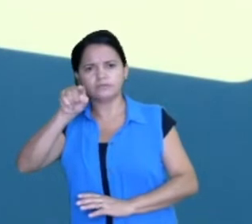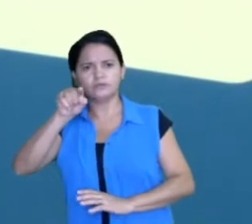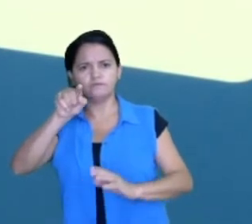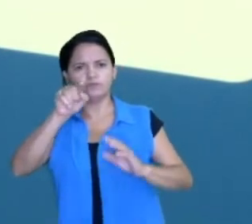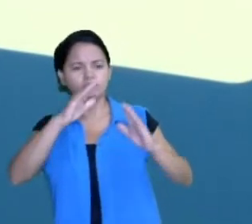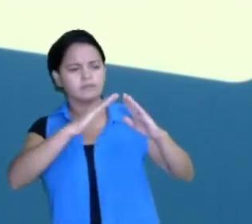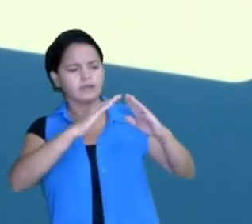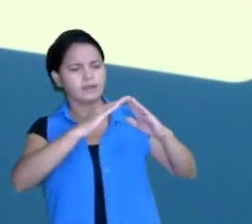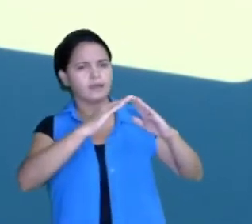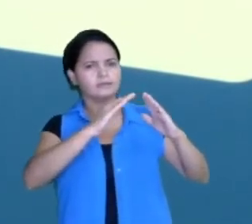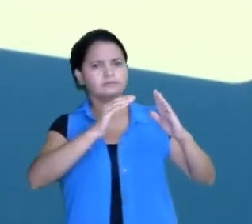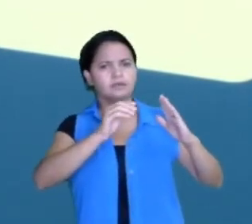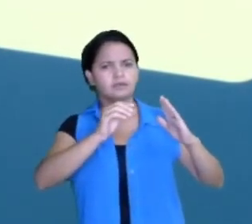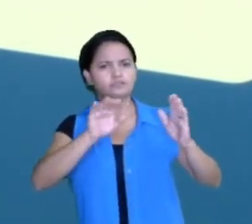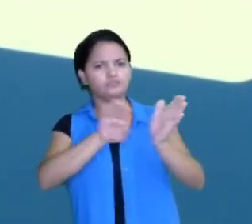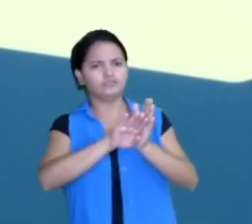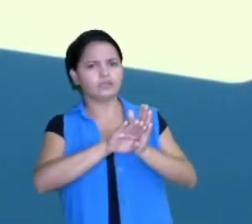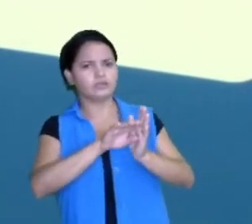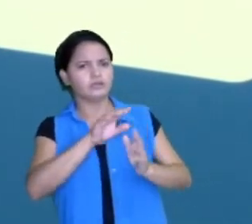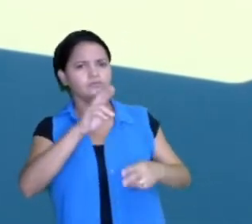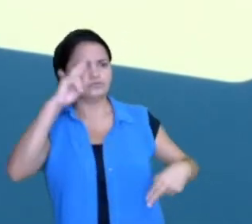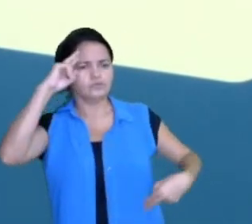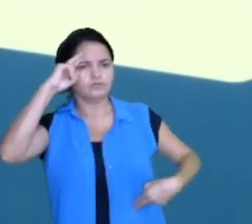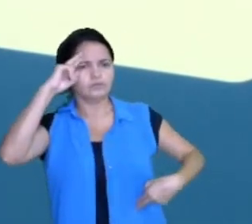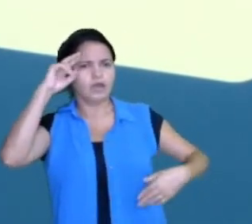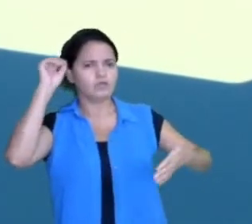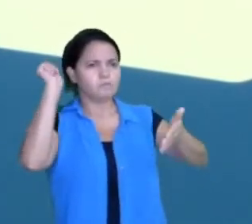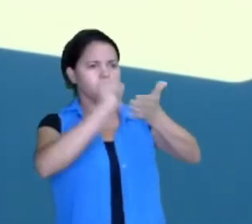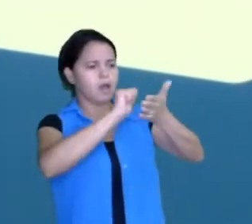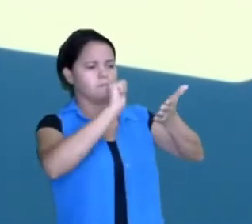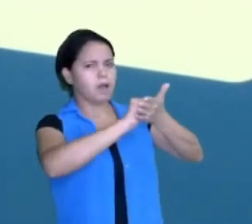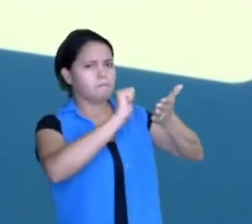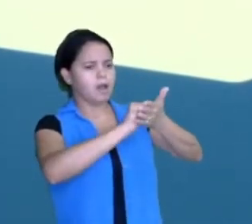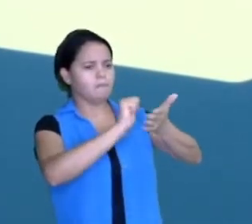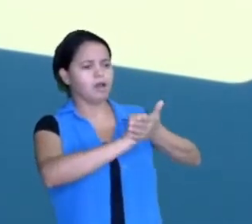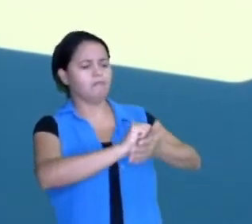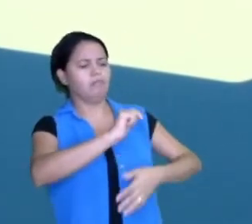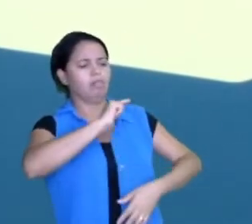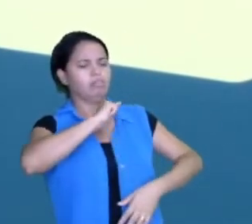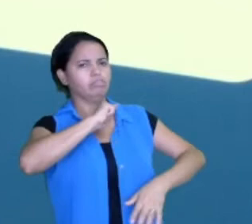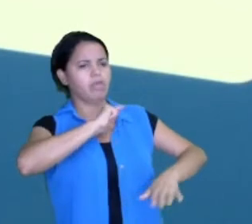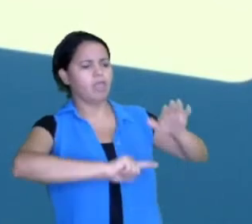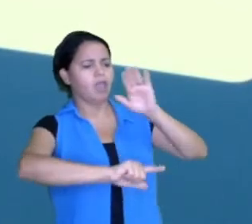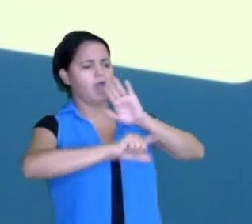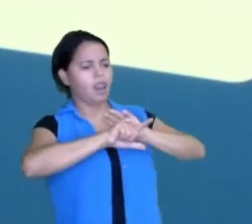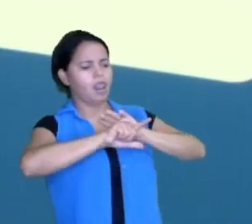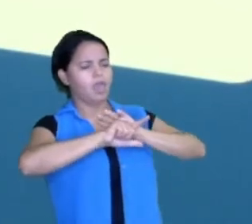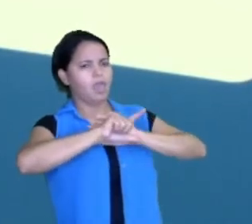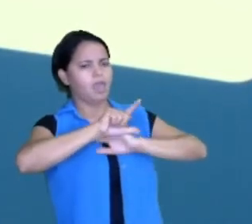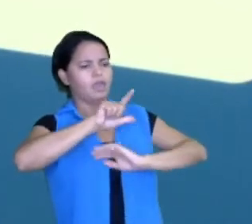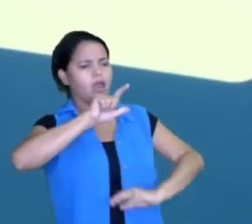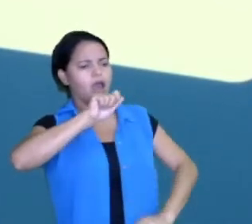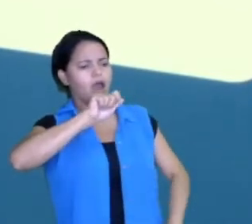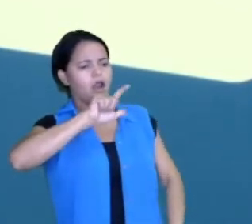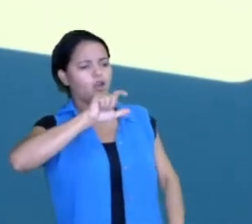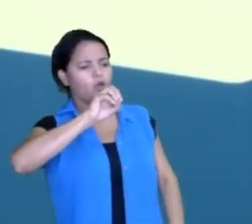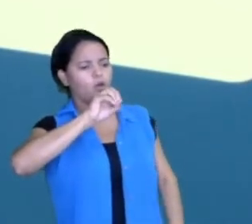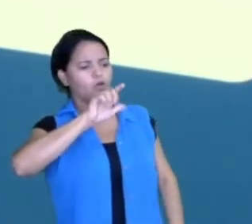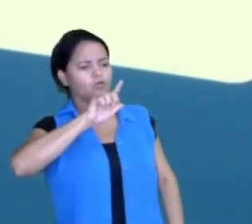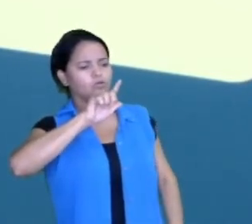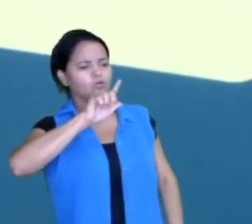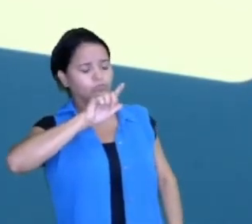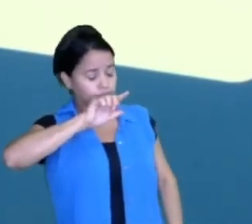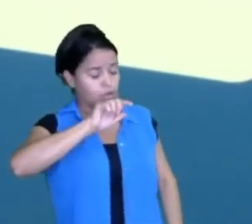batendo na porta lá e dizendo assim, existe a lei do alojamento e temos que ocupar a sua casa aí.